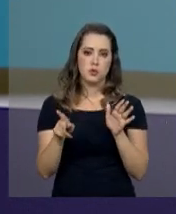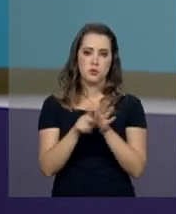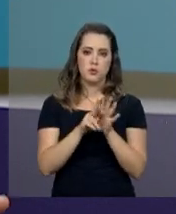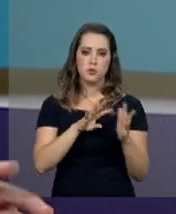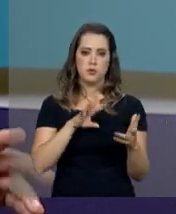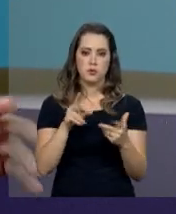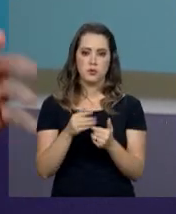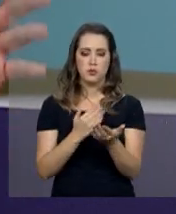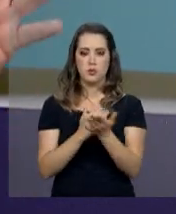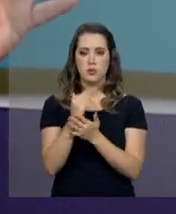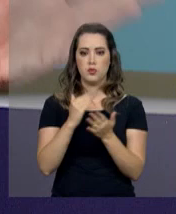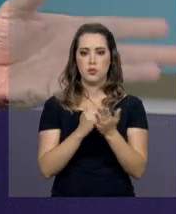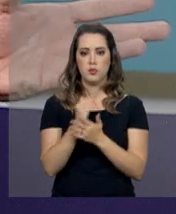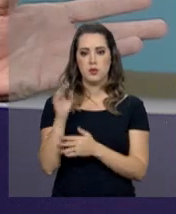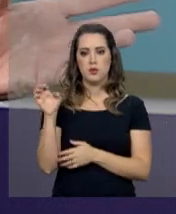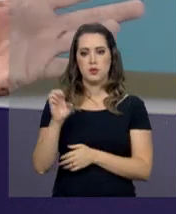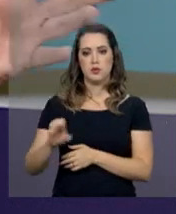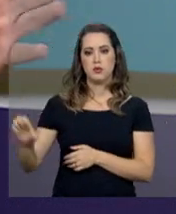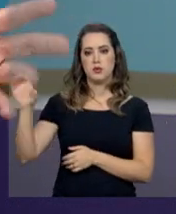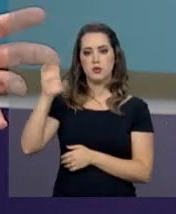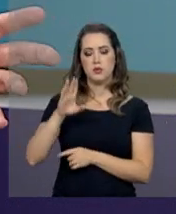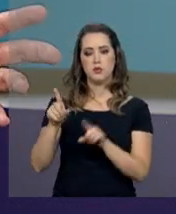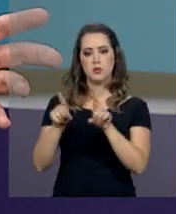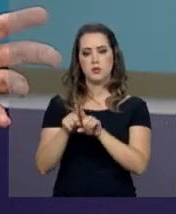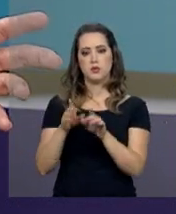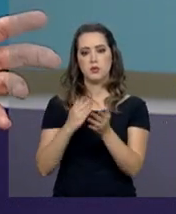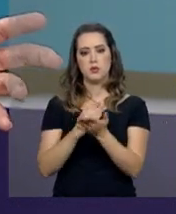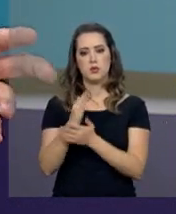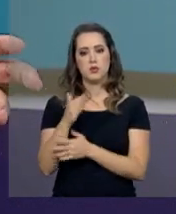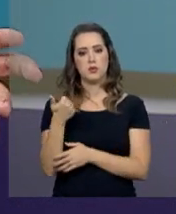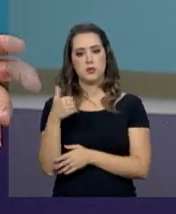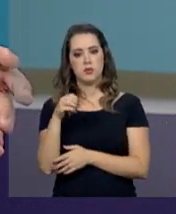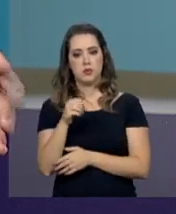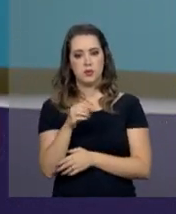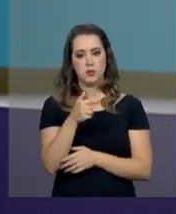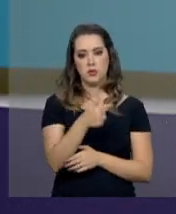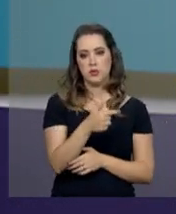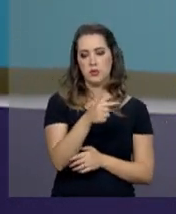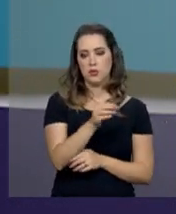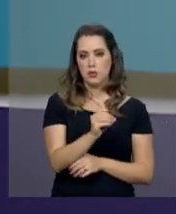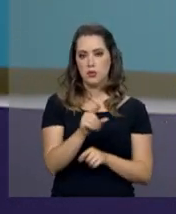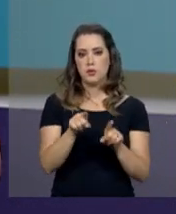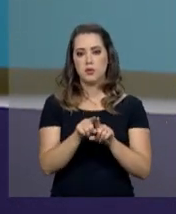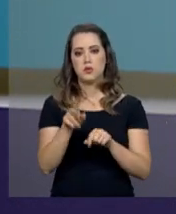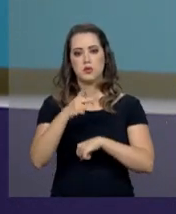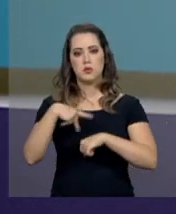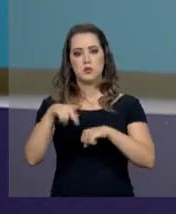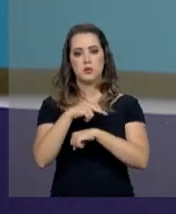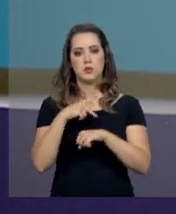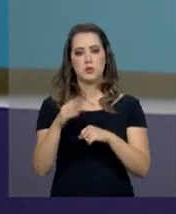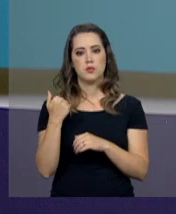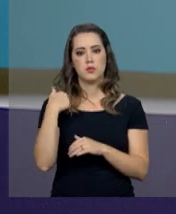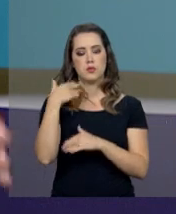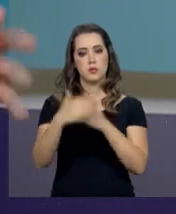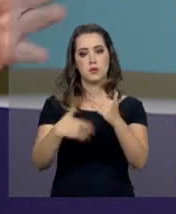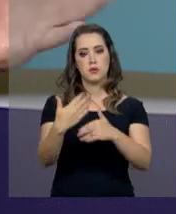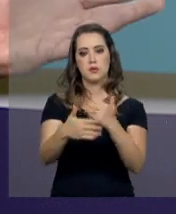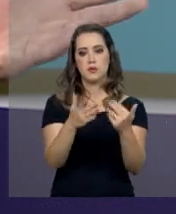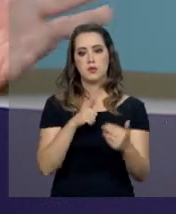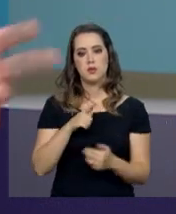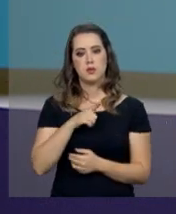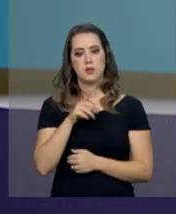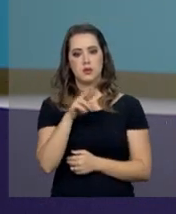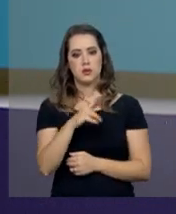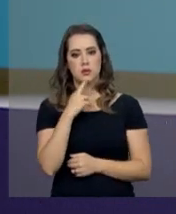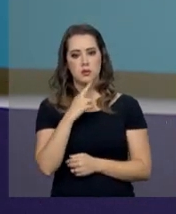europa entre o final da década de 60 começou na década de 70 nos países escandinavos os países mais desenvolvidos que tinham resolvido